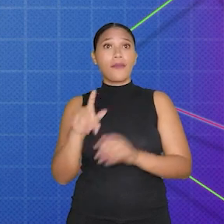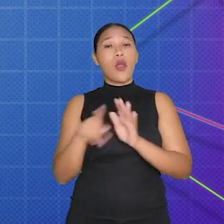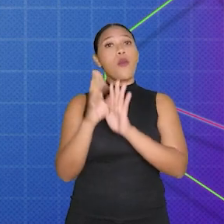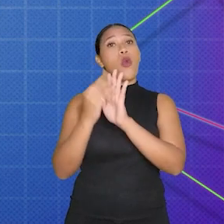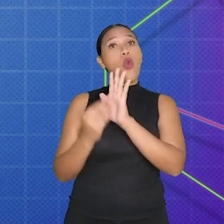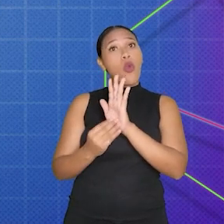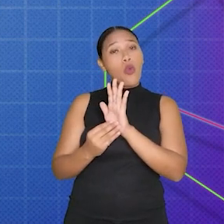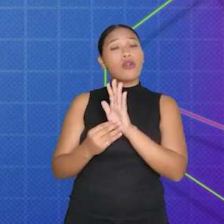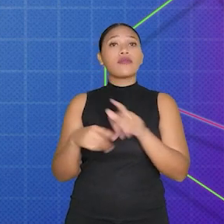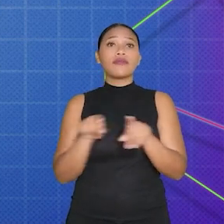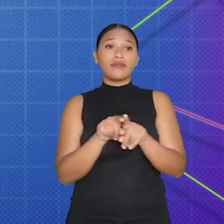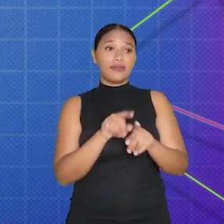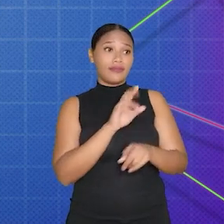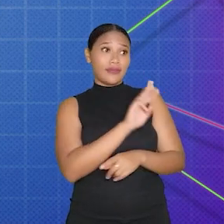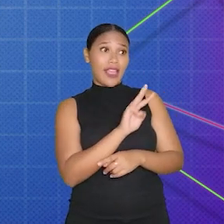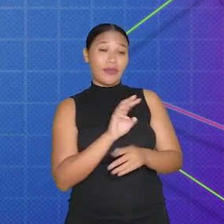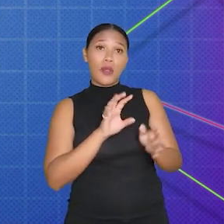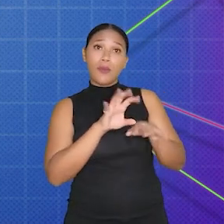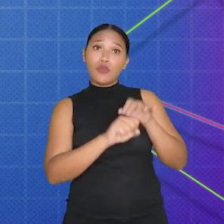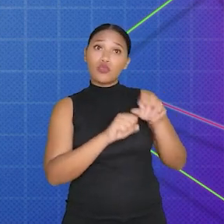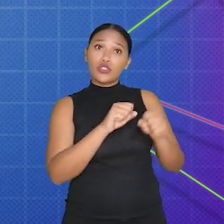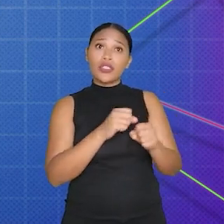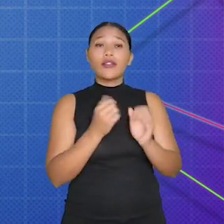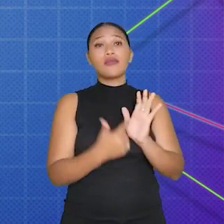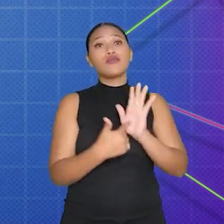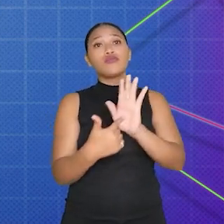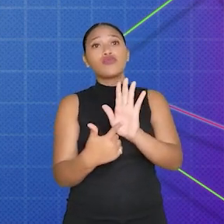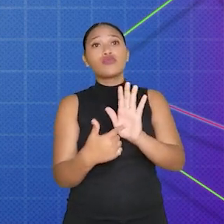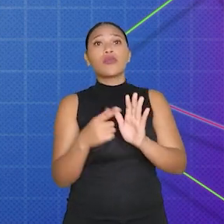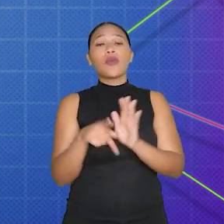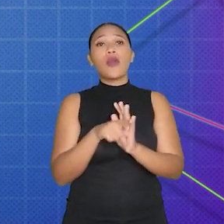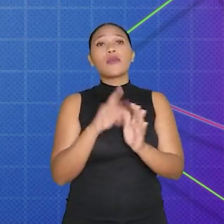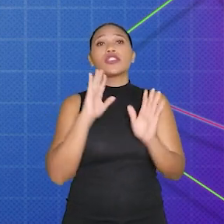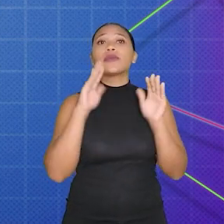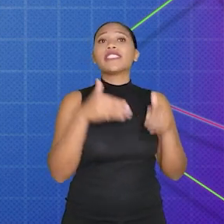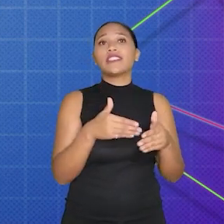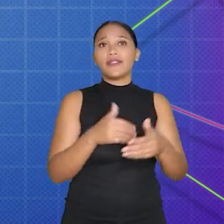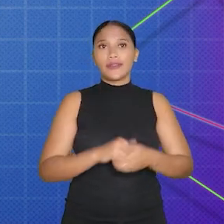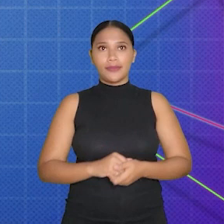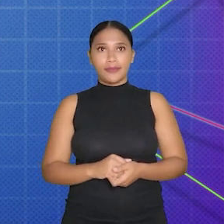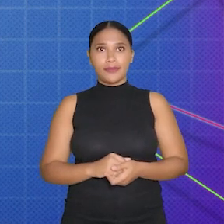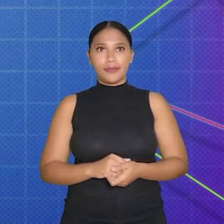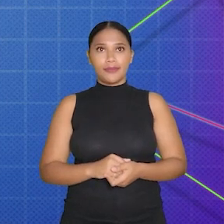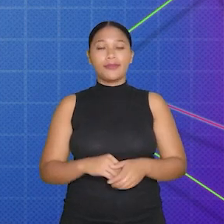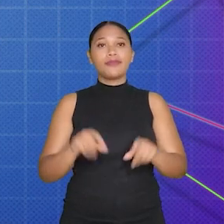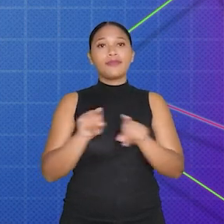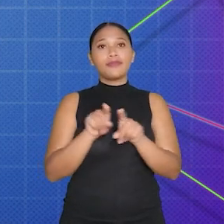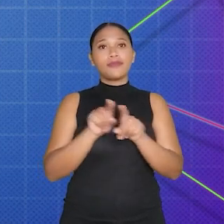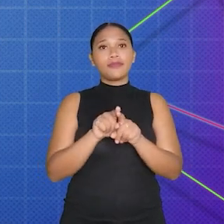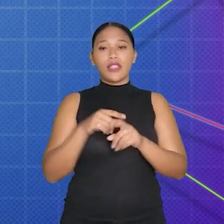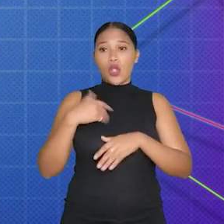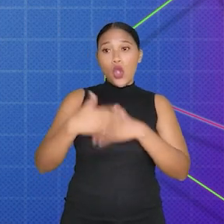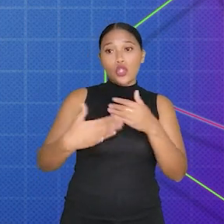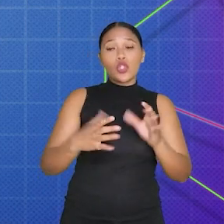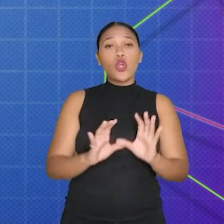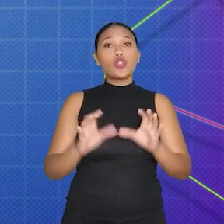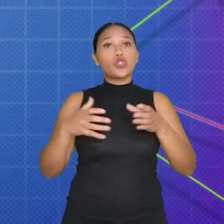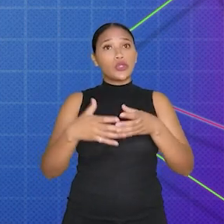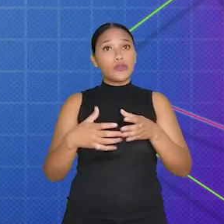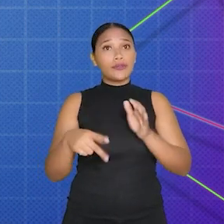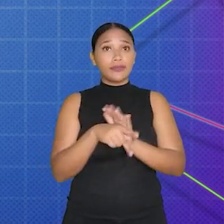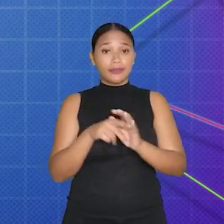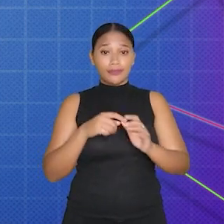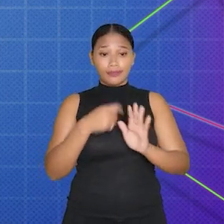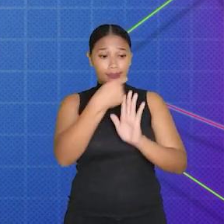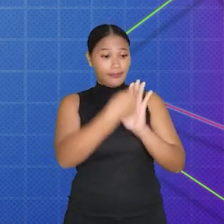serviços e conteúdos na web. E os sites de busca ajudam os usuários a encontrar informações específicas na web. Repositórios e